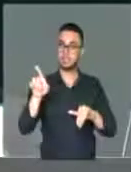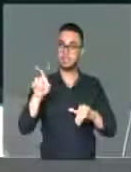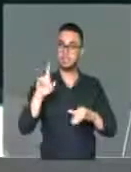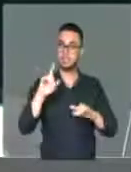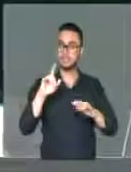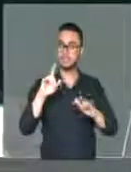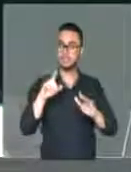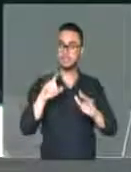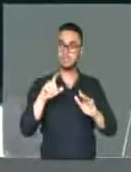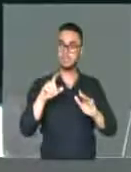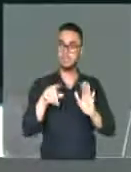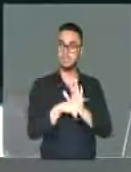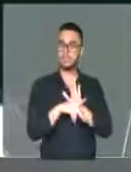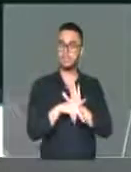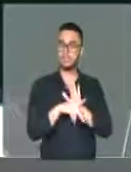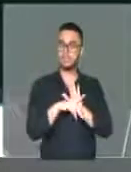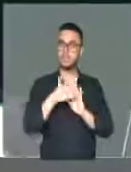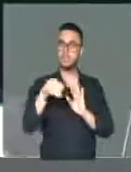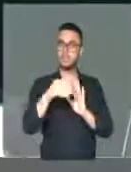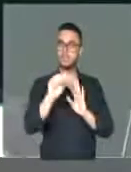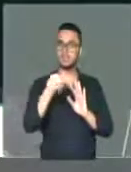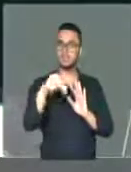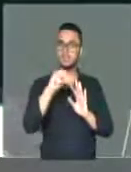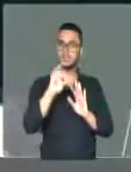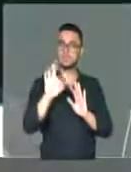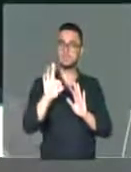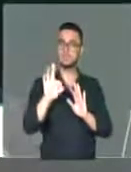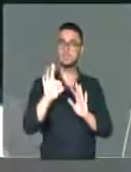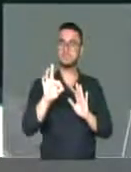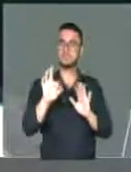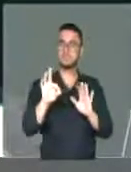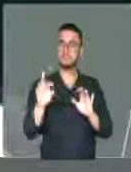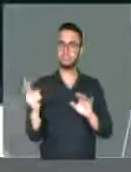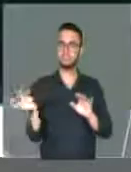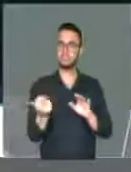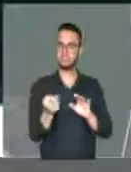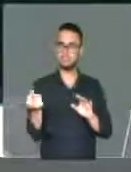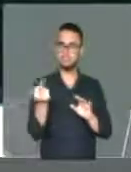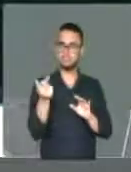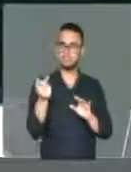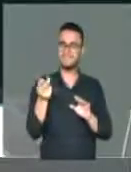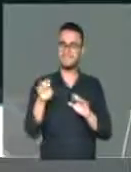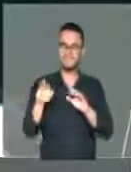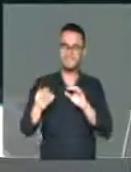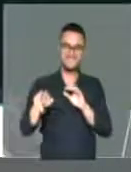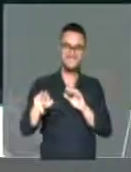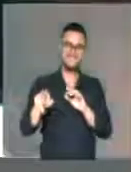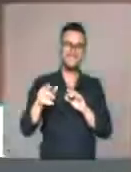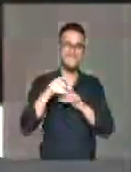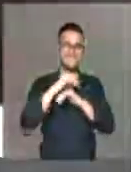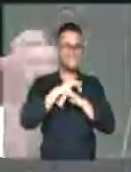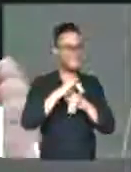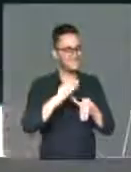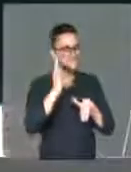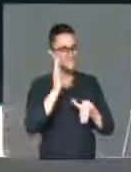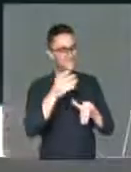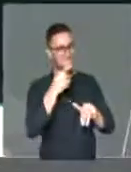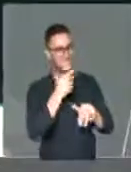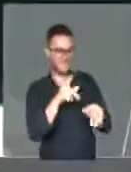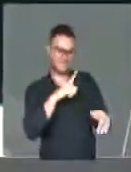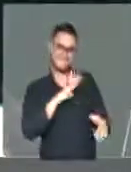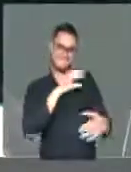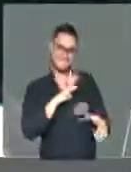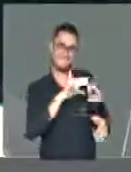Rodrigo Janot, que foi falado pelos irmãos marginais, Joel Batista, que estava a